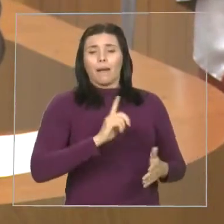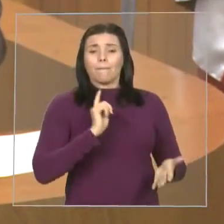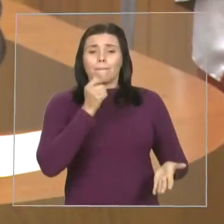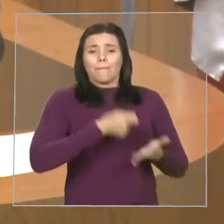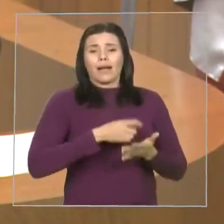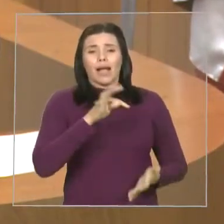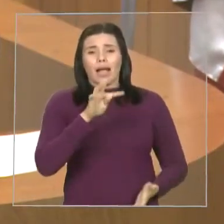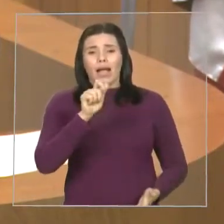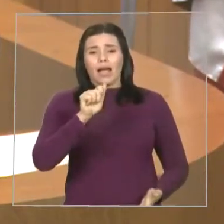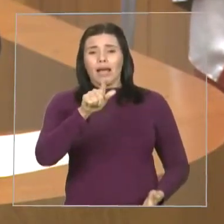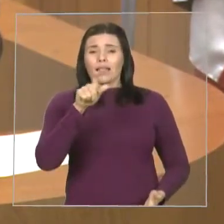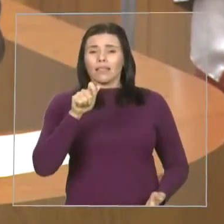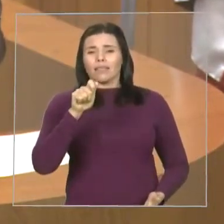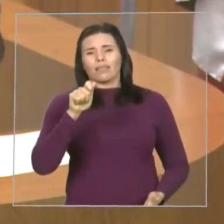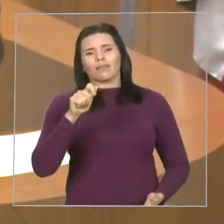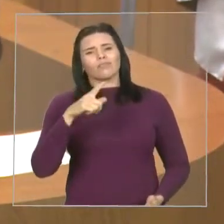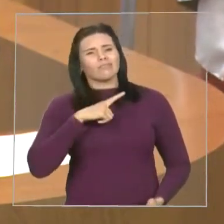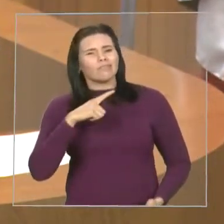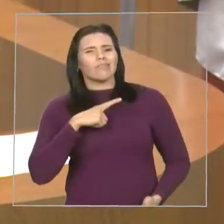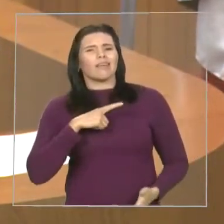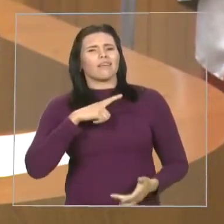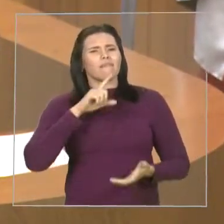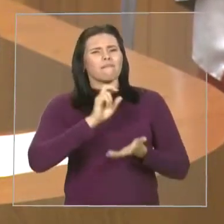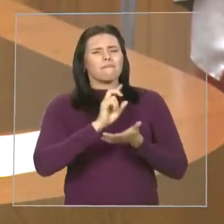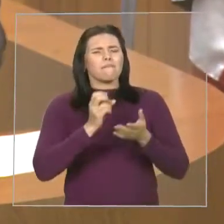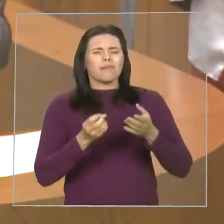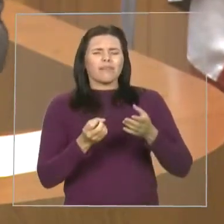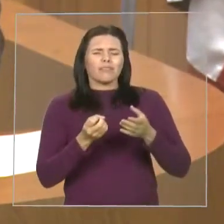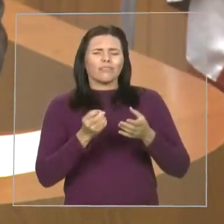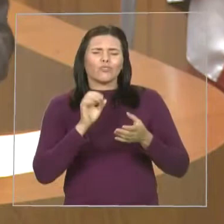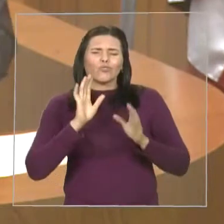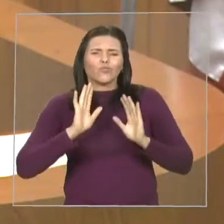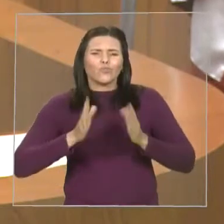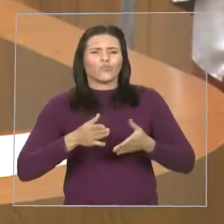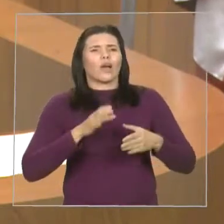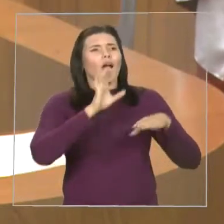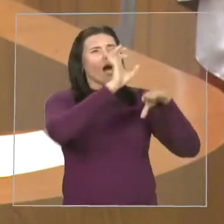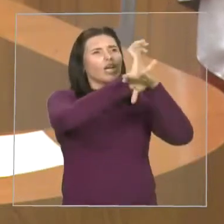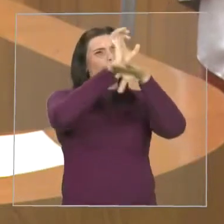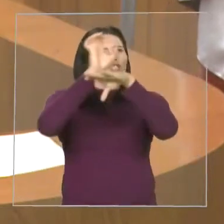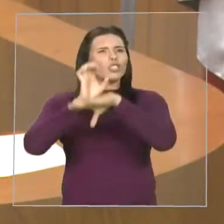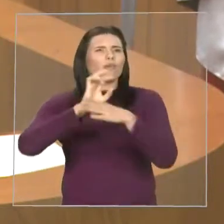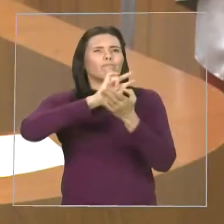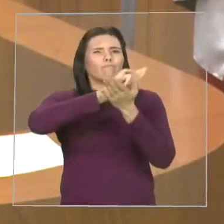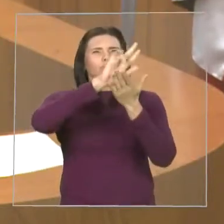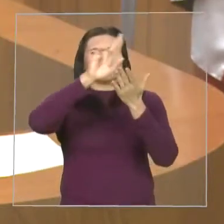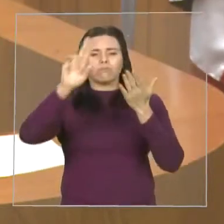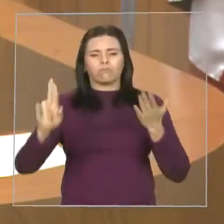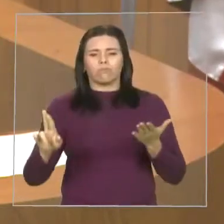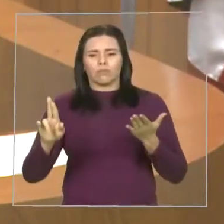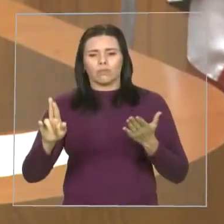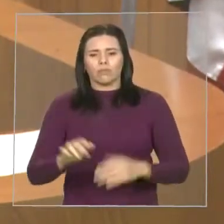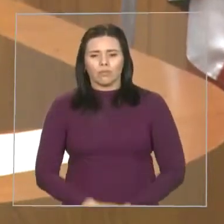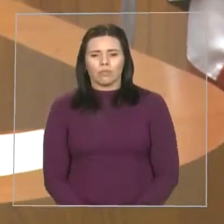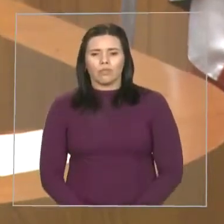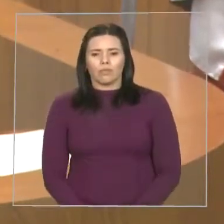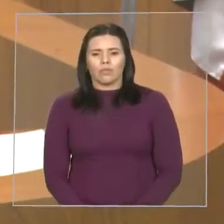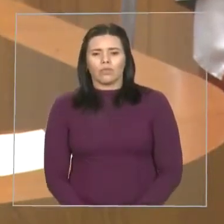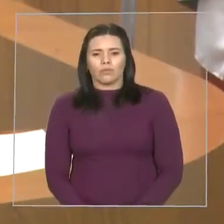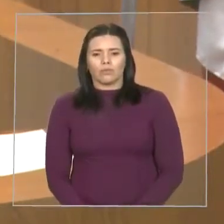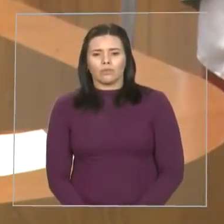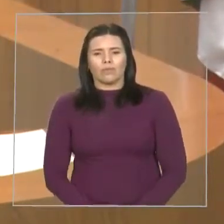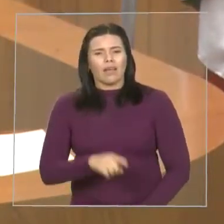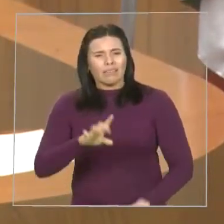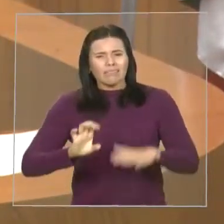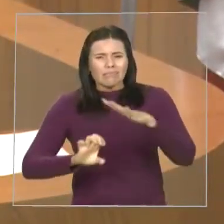essa taxa já existe em outros estados, ele já recebe há algum tempo, e o Maranhão não recebe, é impactado com essas grandes mineradoras, essas